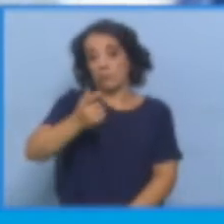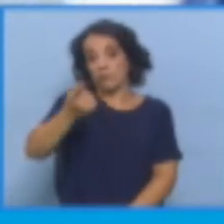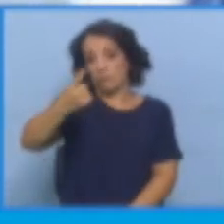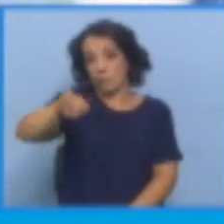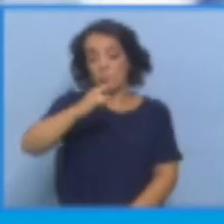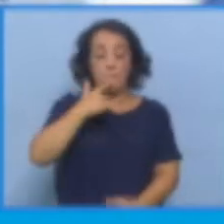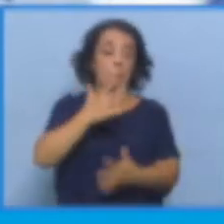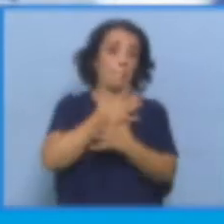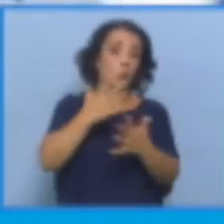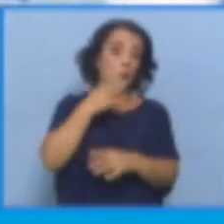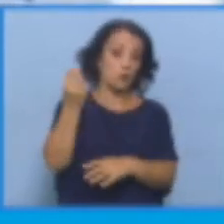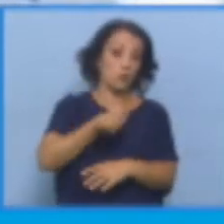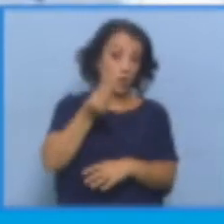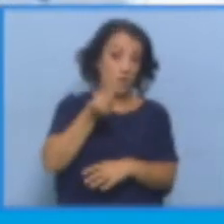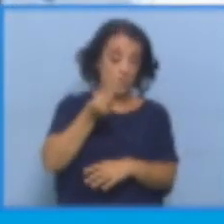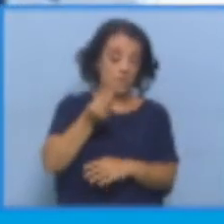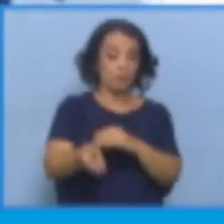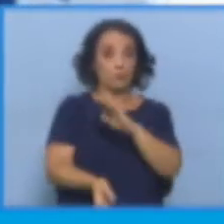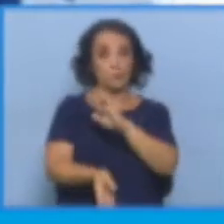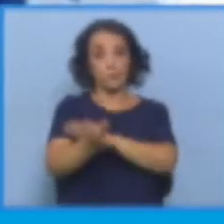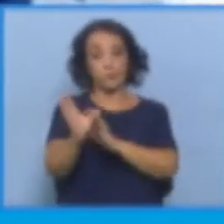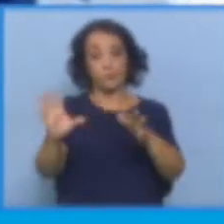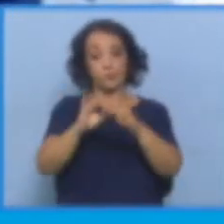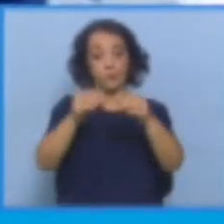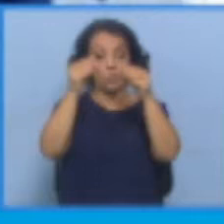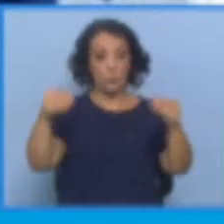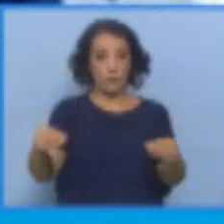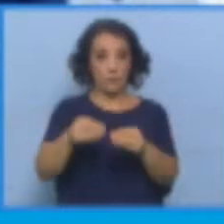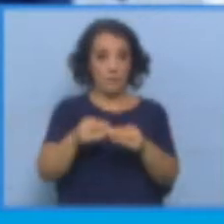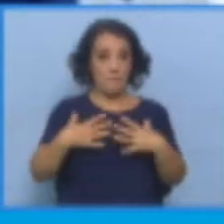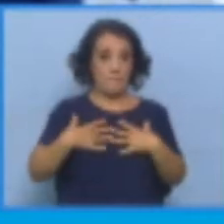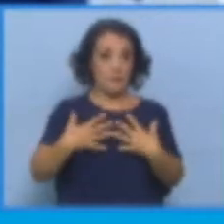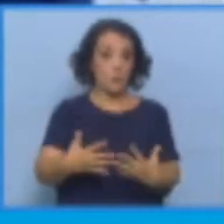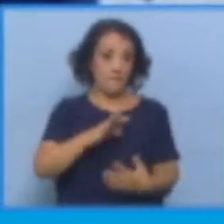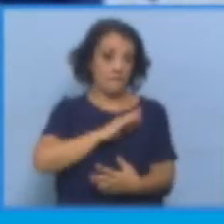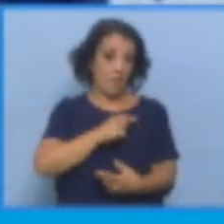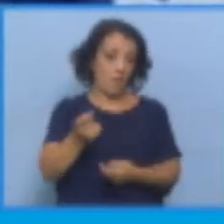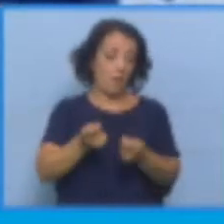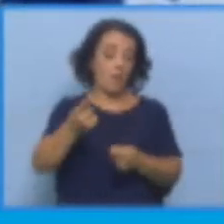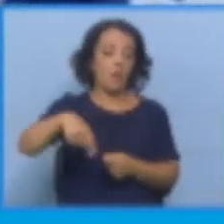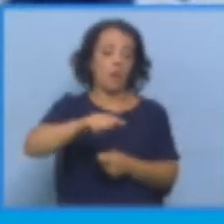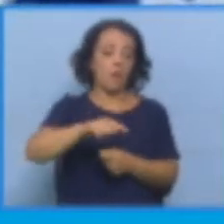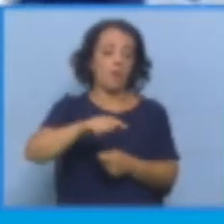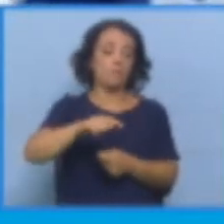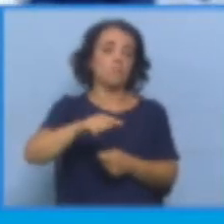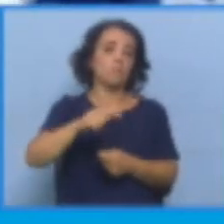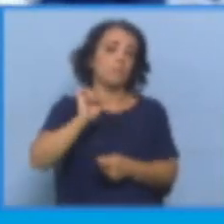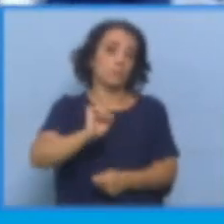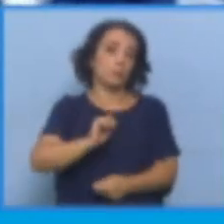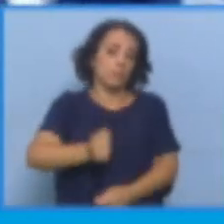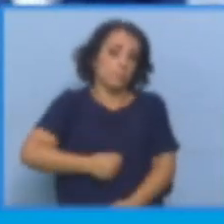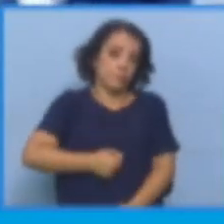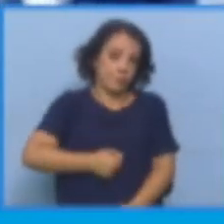A maior parte dos jovens que partem ligados à plataforma de voluntariado missionário que a FEC coordena são cristãos. E logo aí já